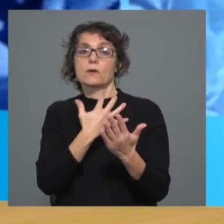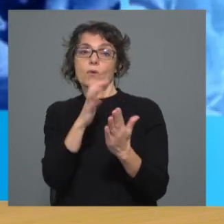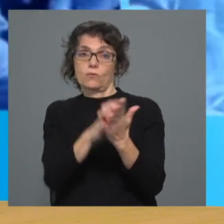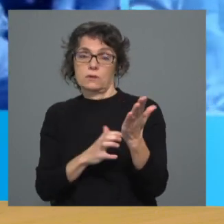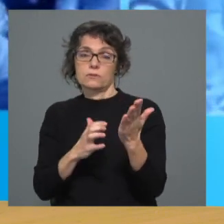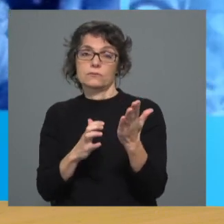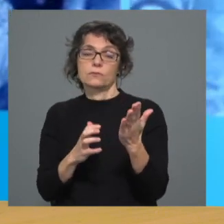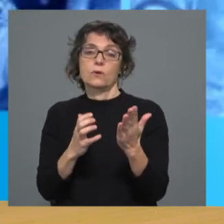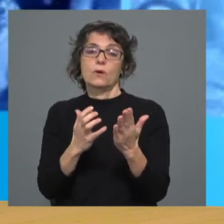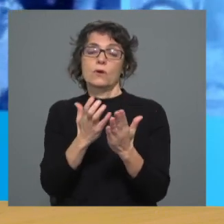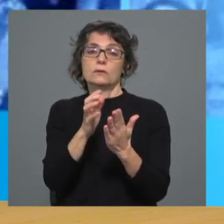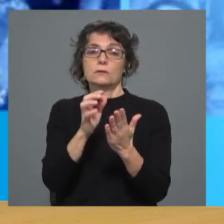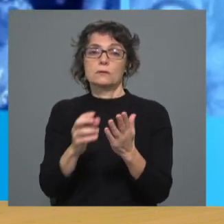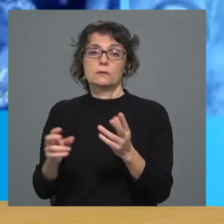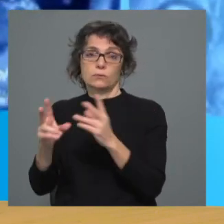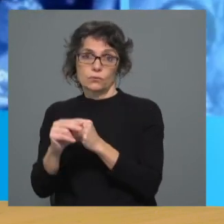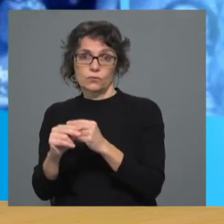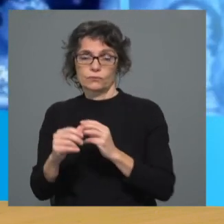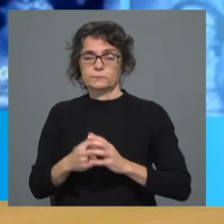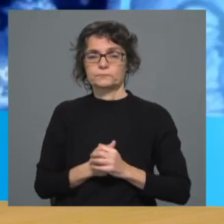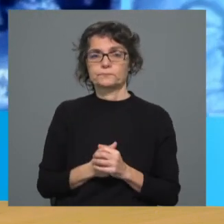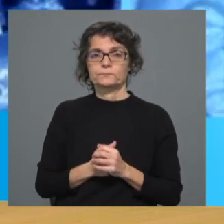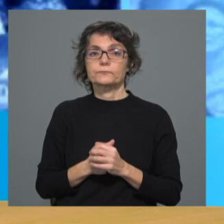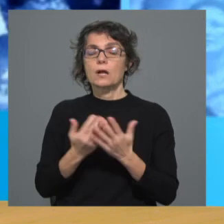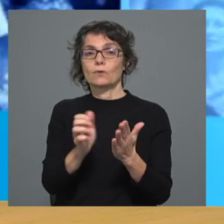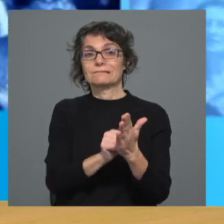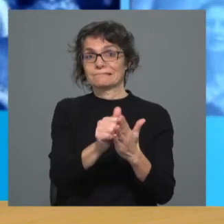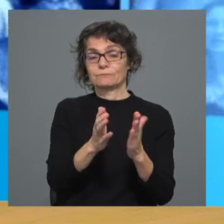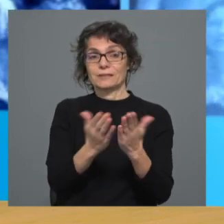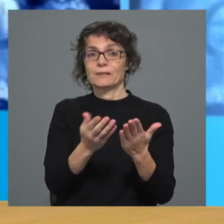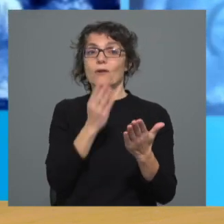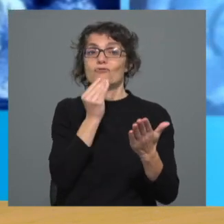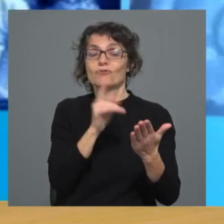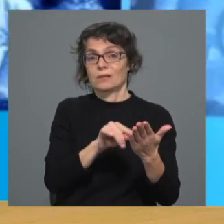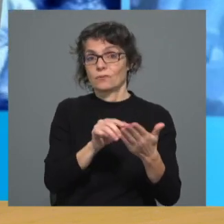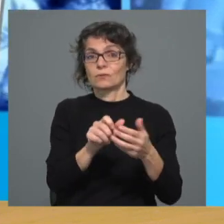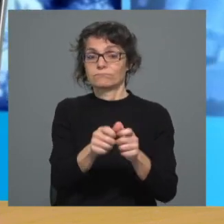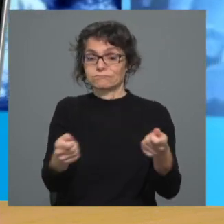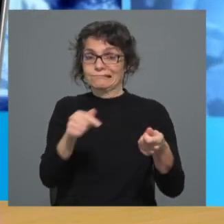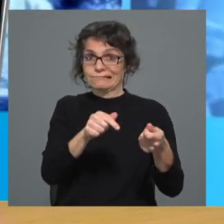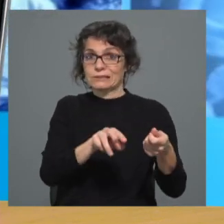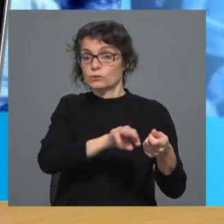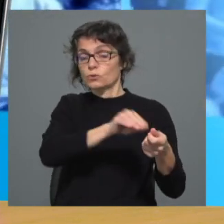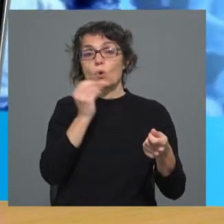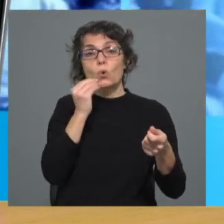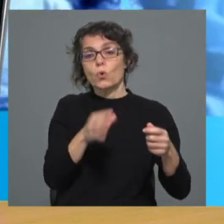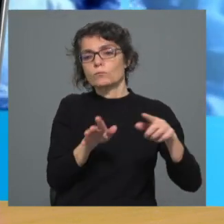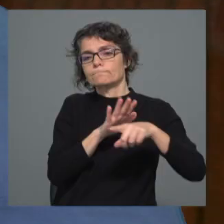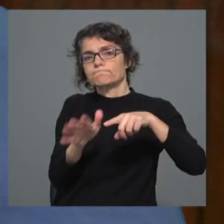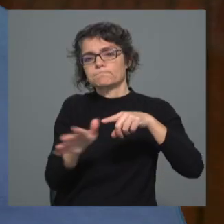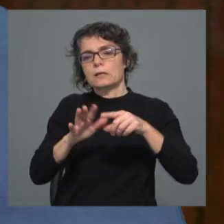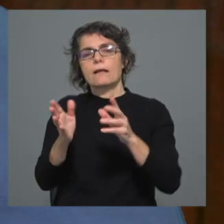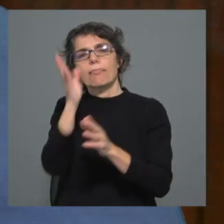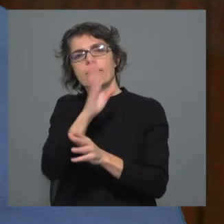contributo da Bíblia judaica e hebraica na tradição cristã. E esse é um percurso